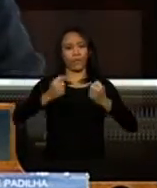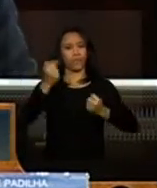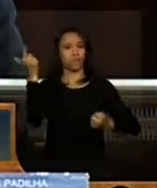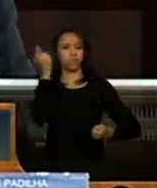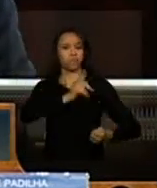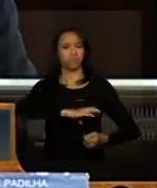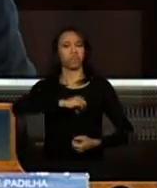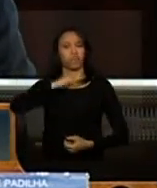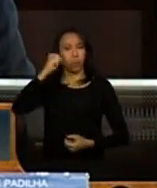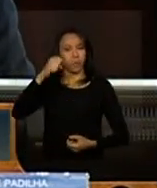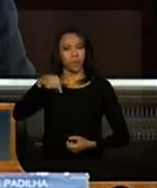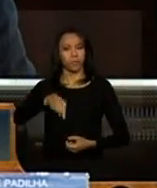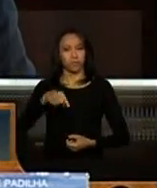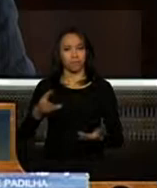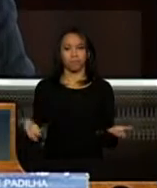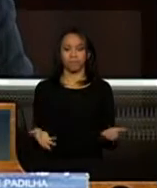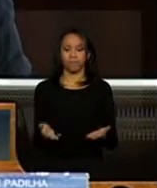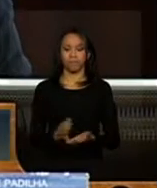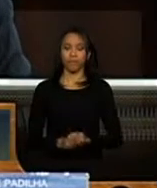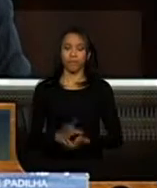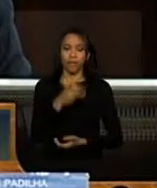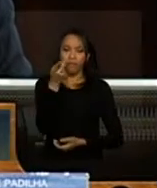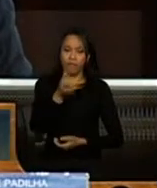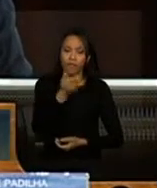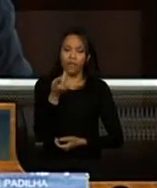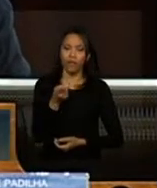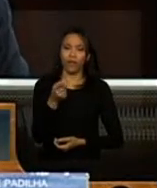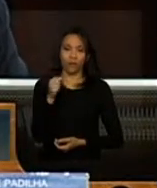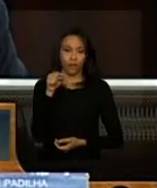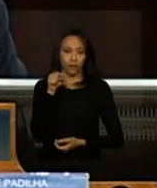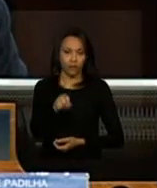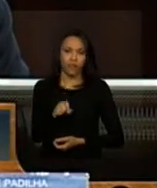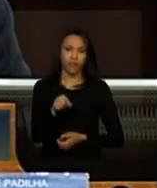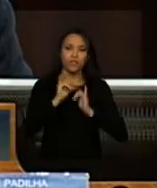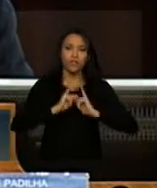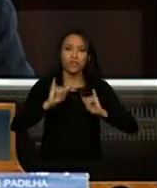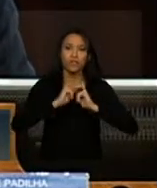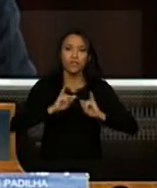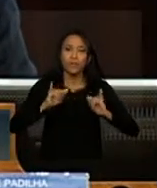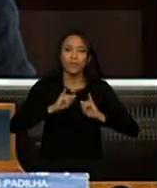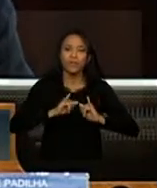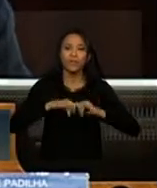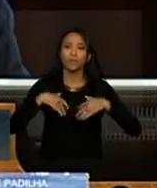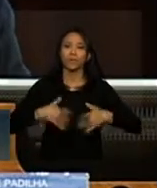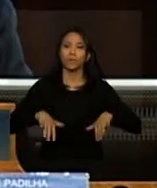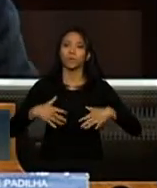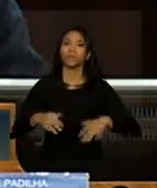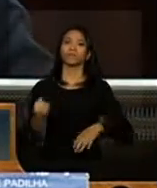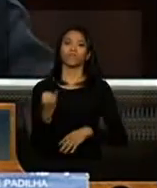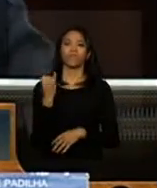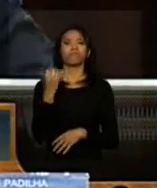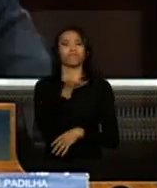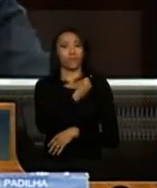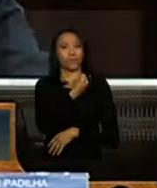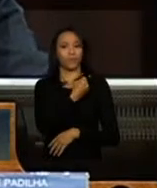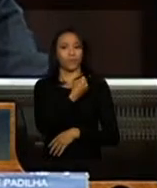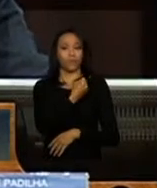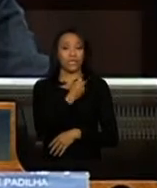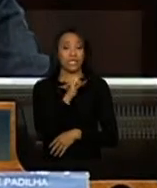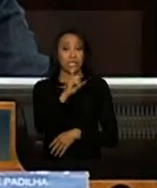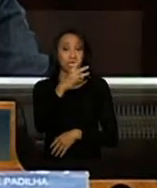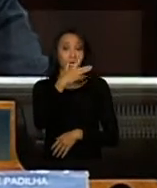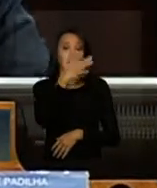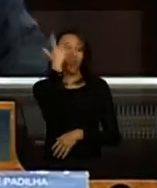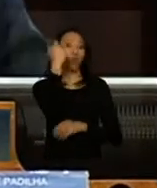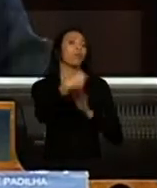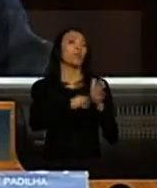conquista. Dizer que esse é um número bastante expressivo, e se alguém pergunta do